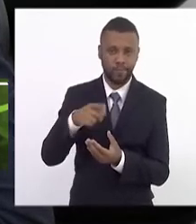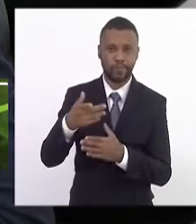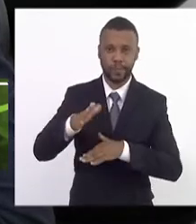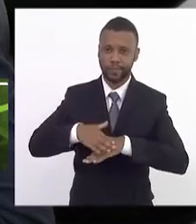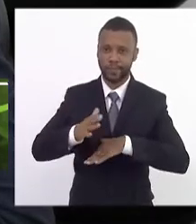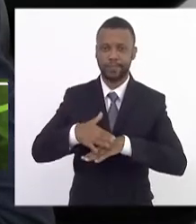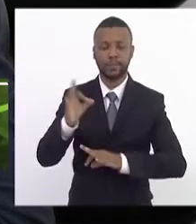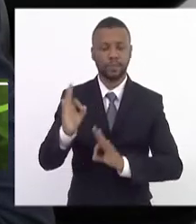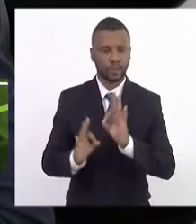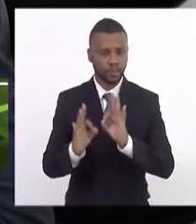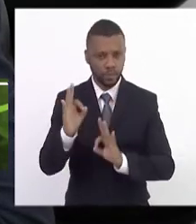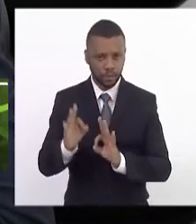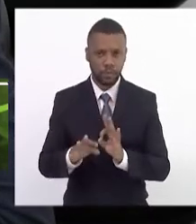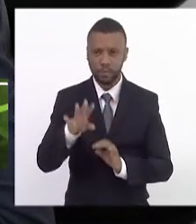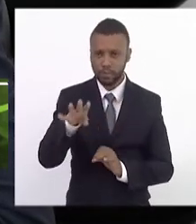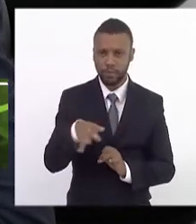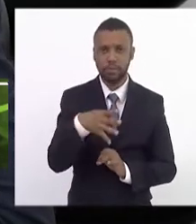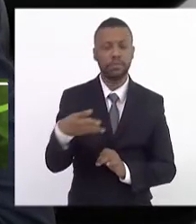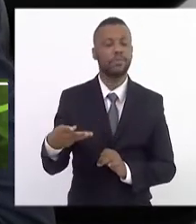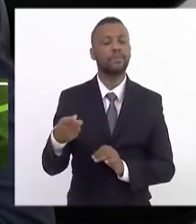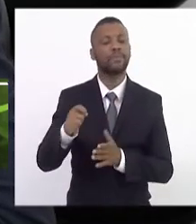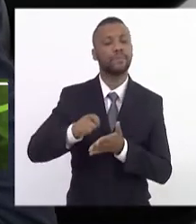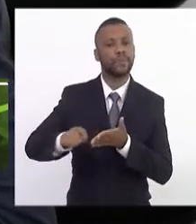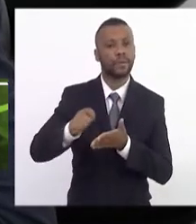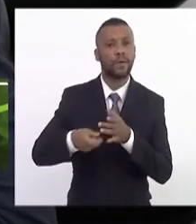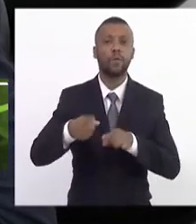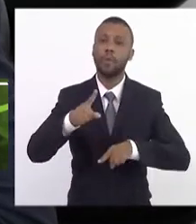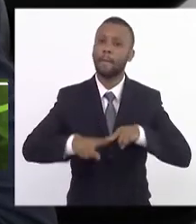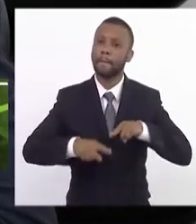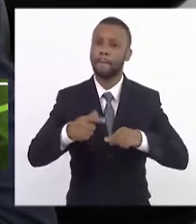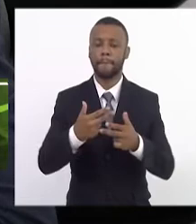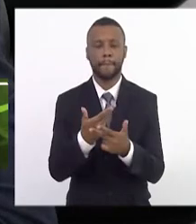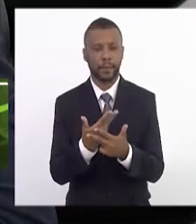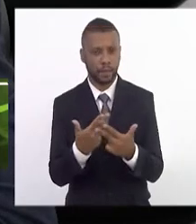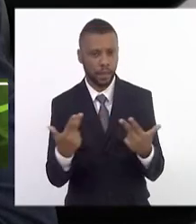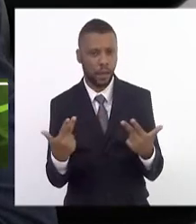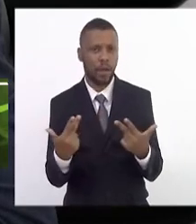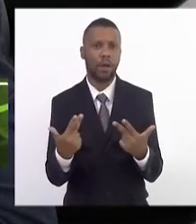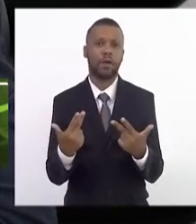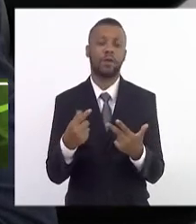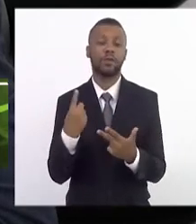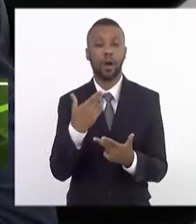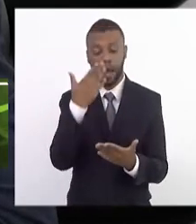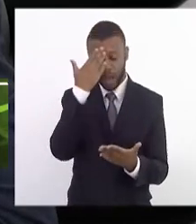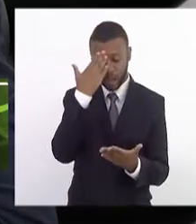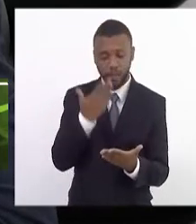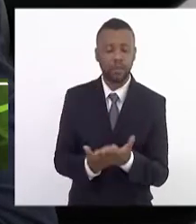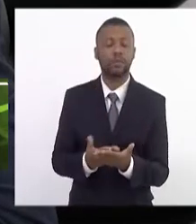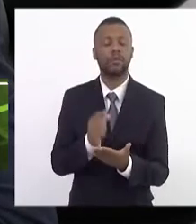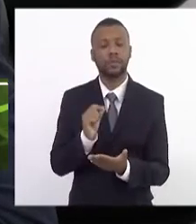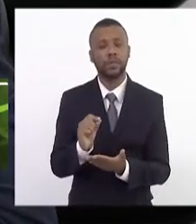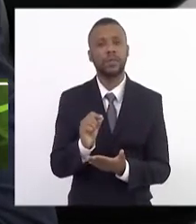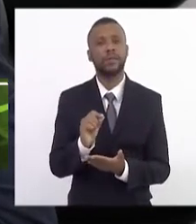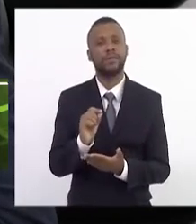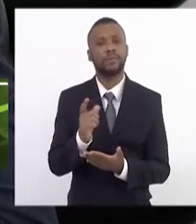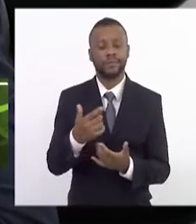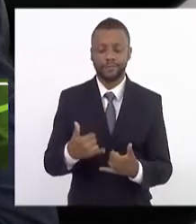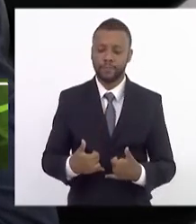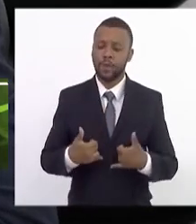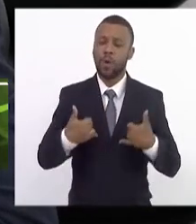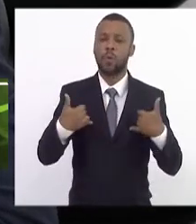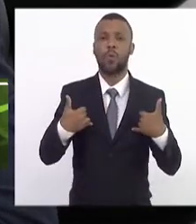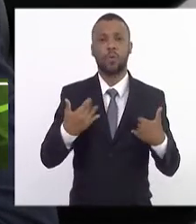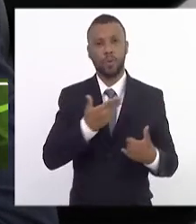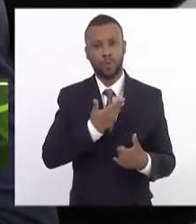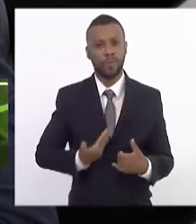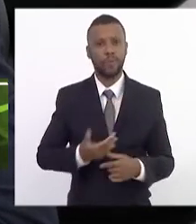programa, né, escreveu para a gente todo o material, e nós acreditamos que vai ser um motivo de orgulho para o Estado do Rio de